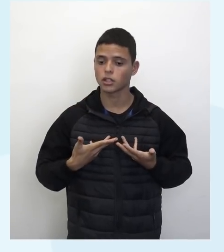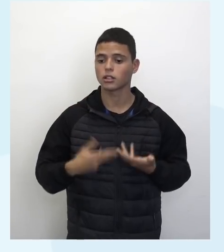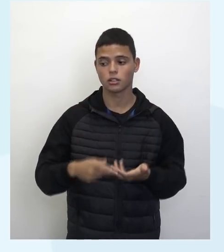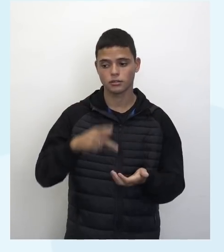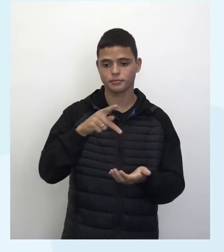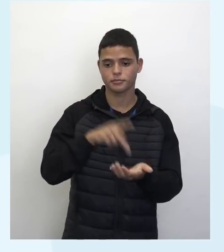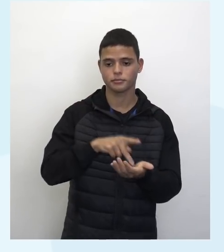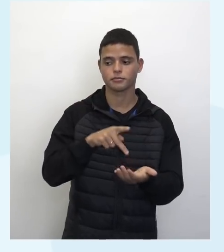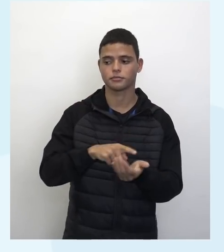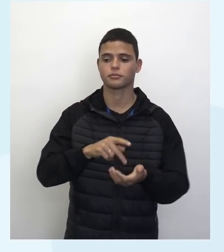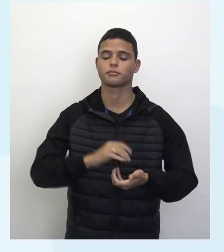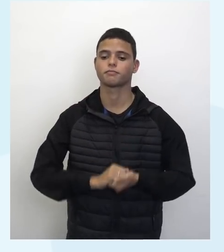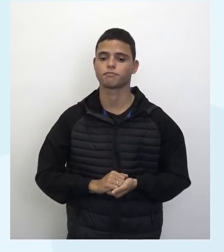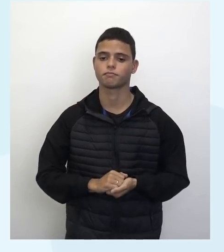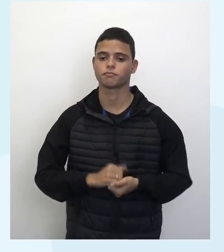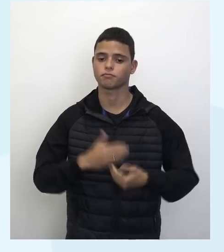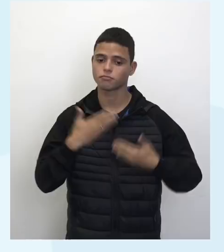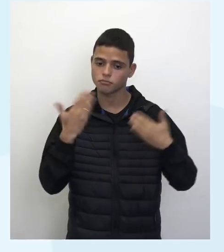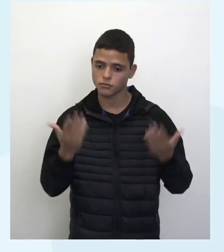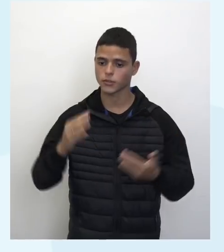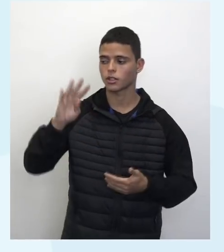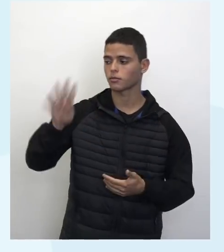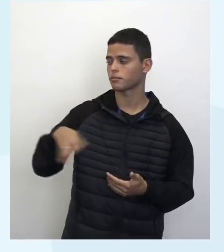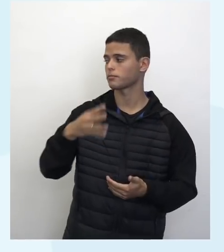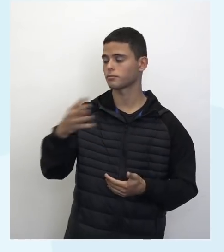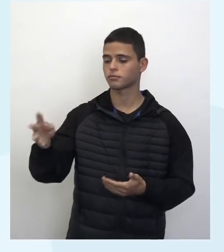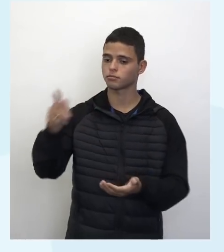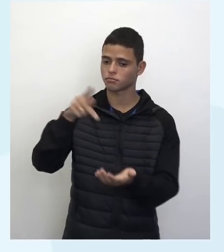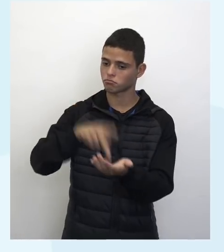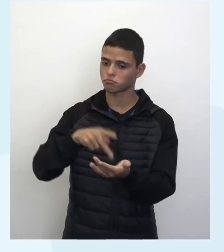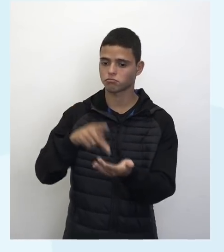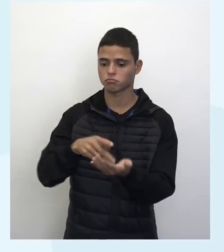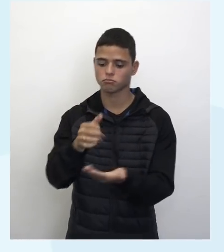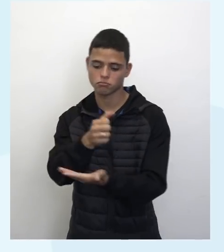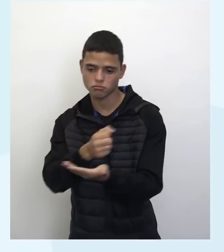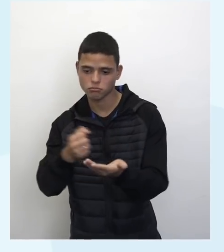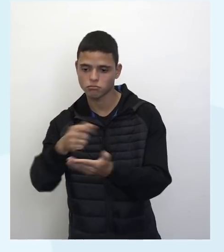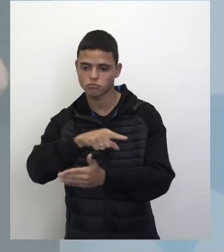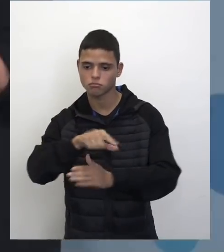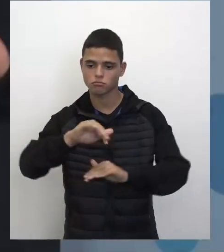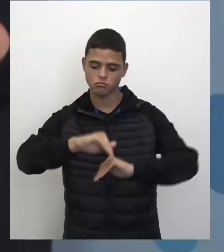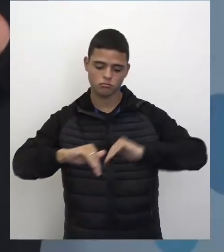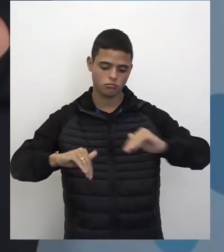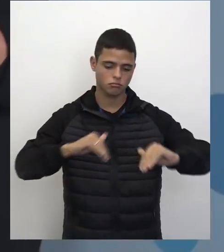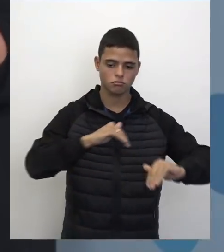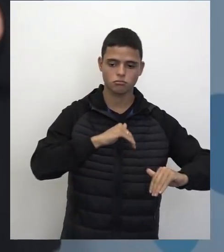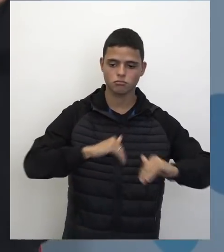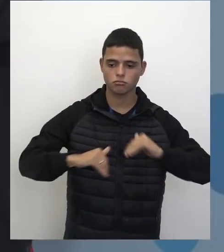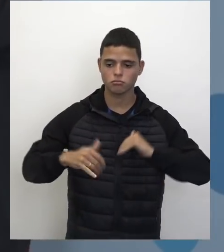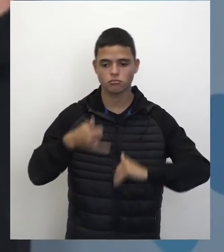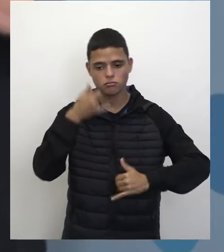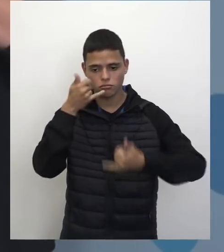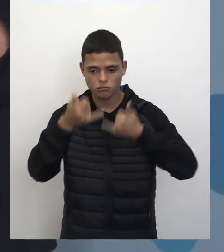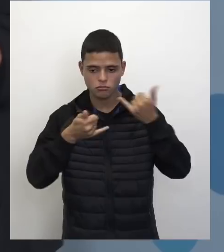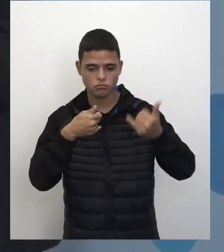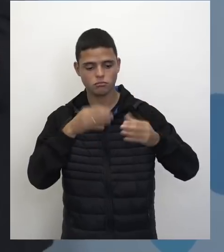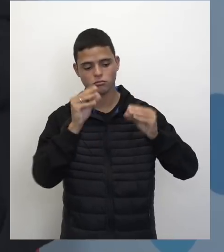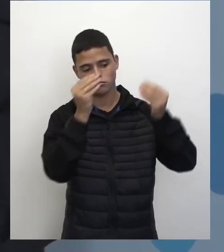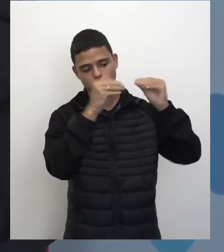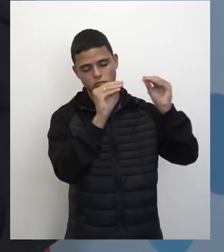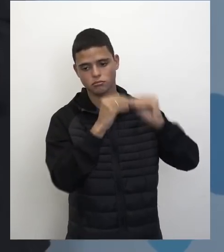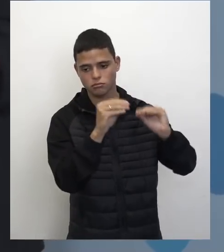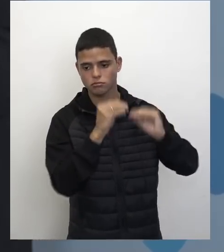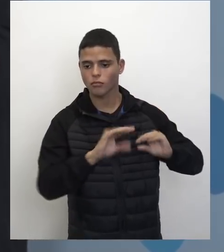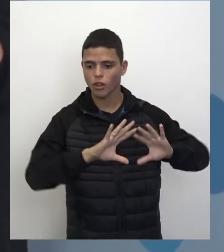verdadeira. Então, a tabela da verdade é basicamente você separar as informações, colocar todas as